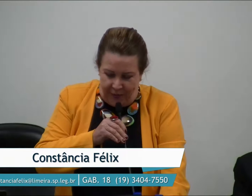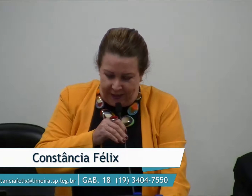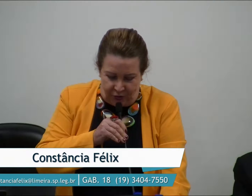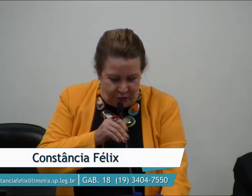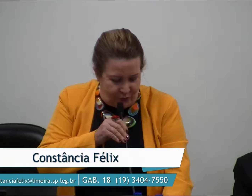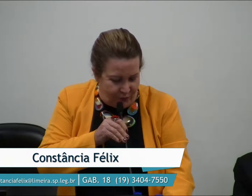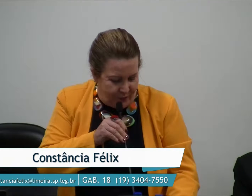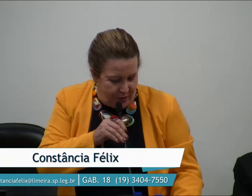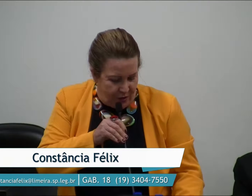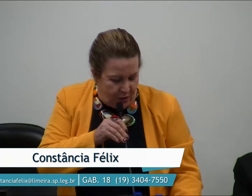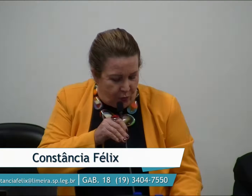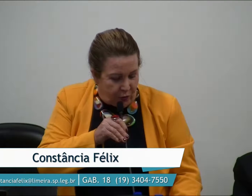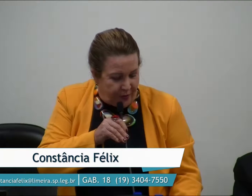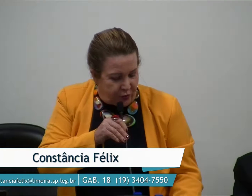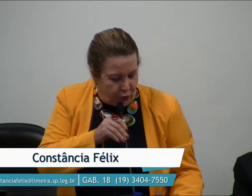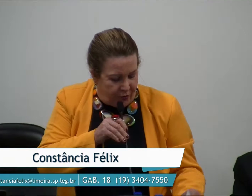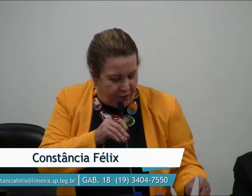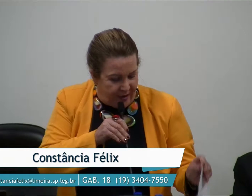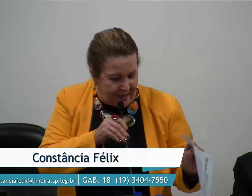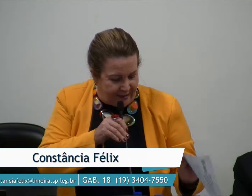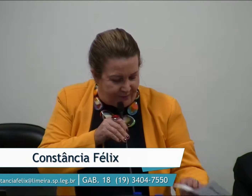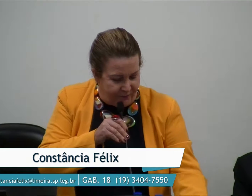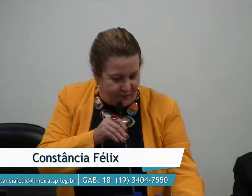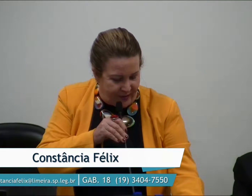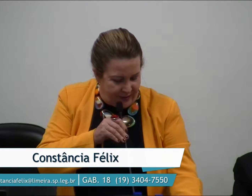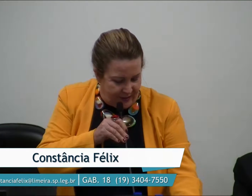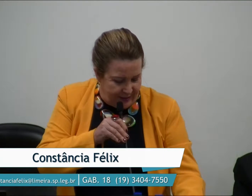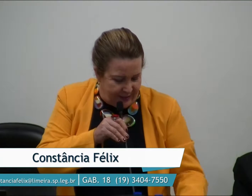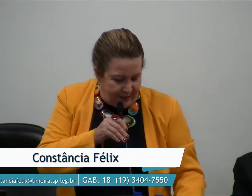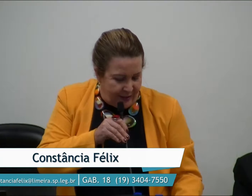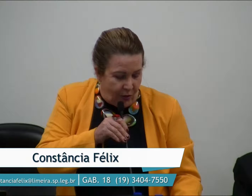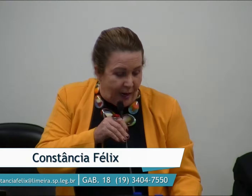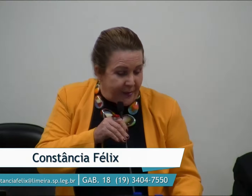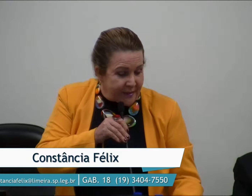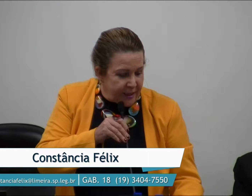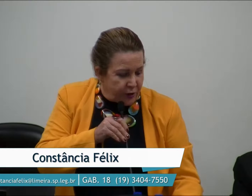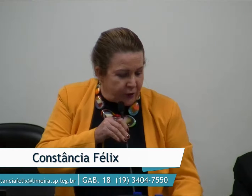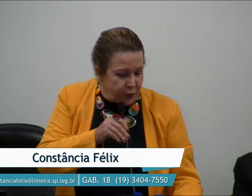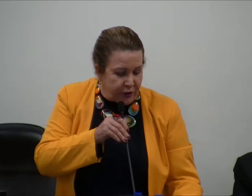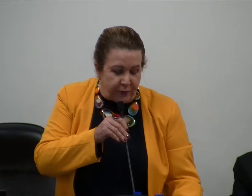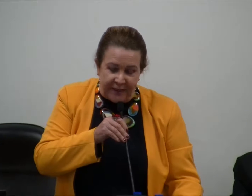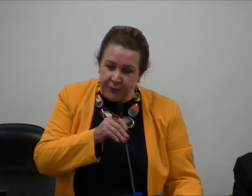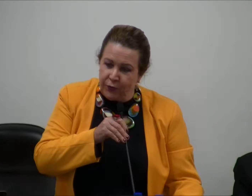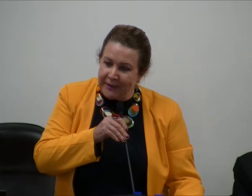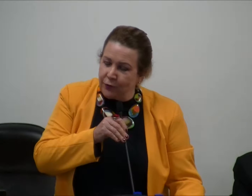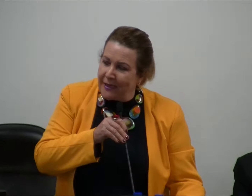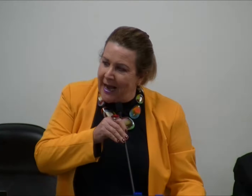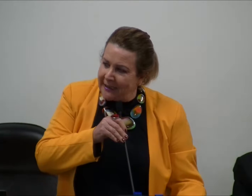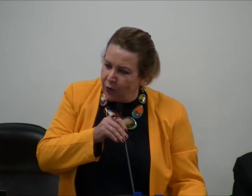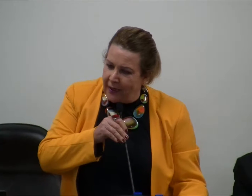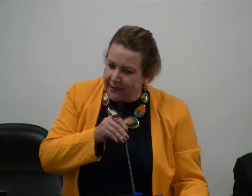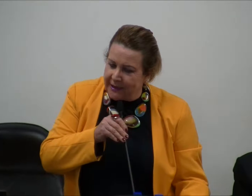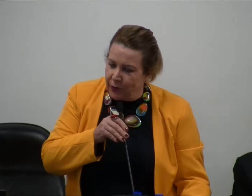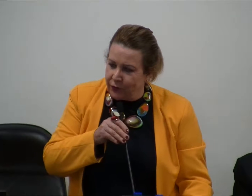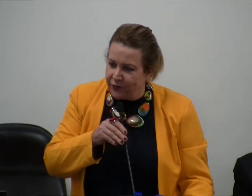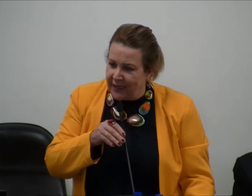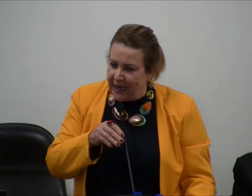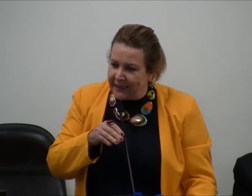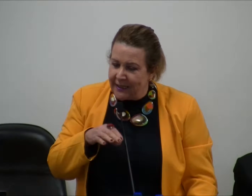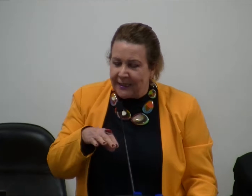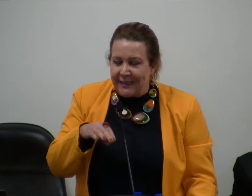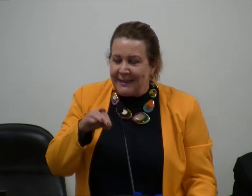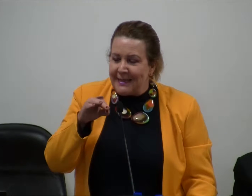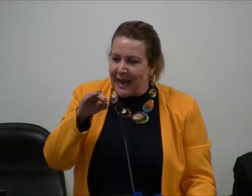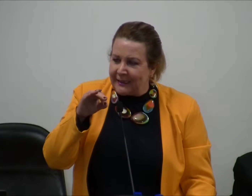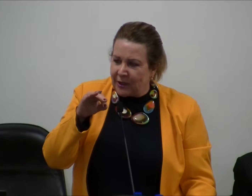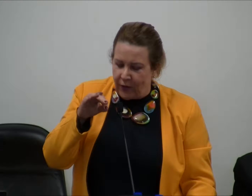Muito complexo. Quando o pastor fala, né, apesar de que nós hoje não estamos votando nada com relação à